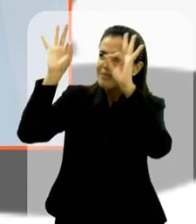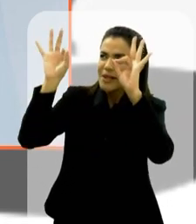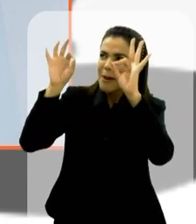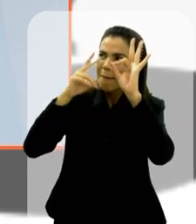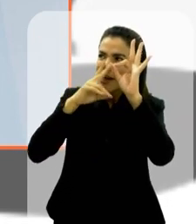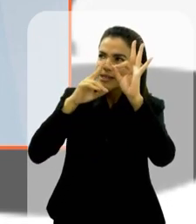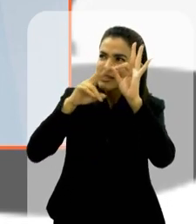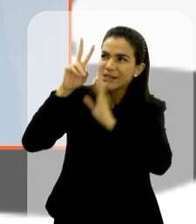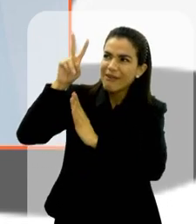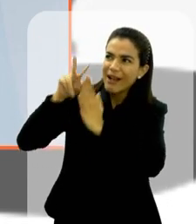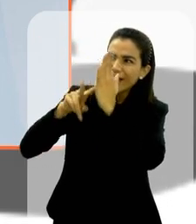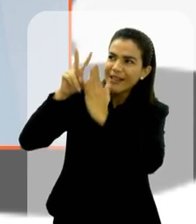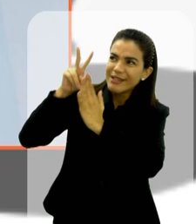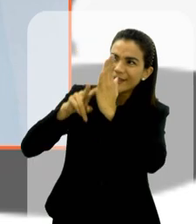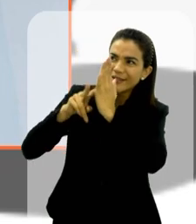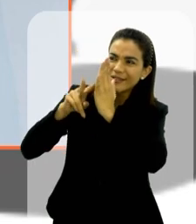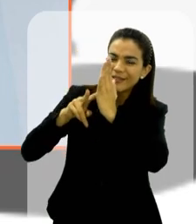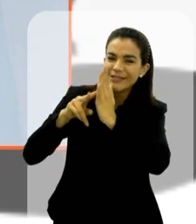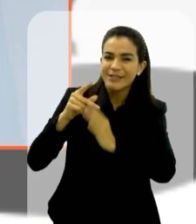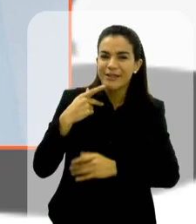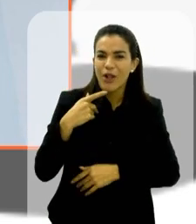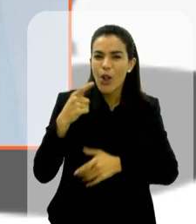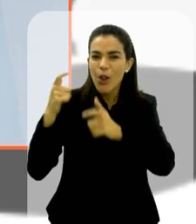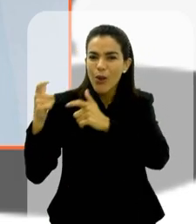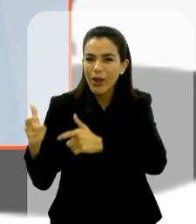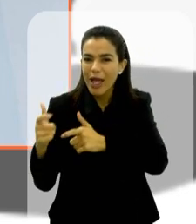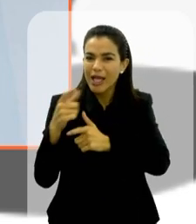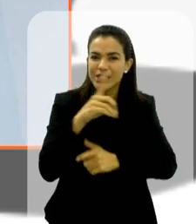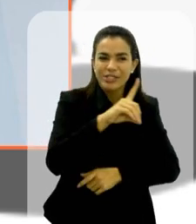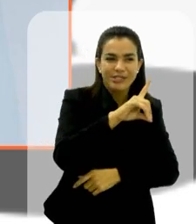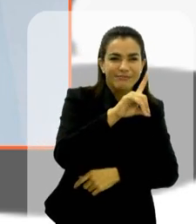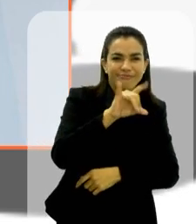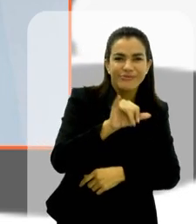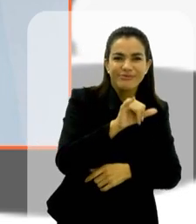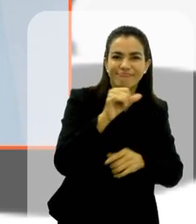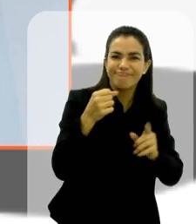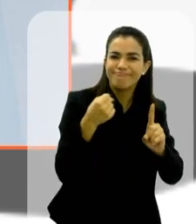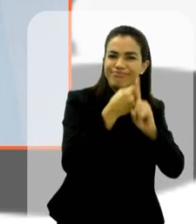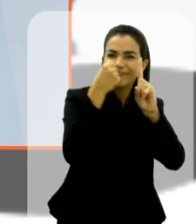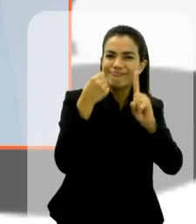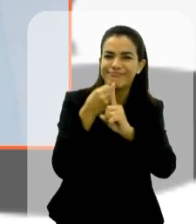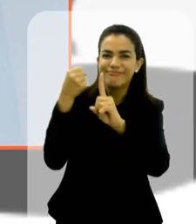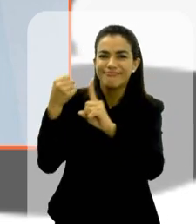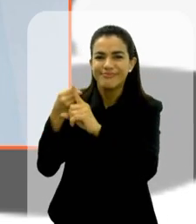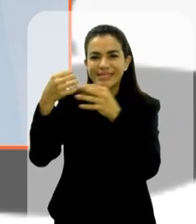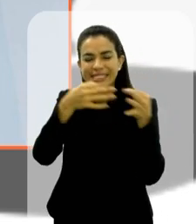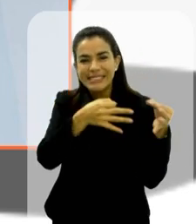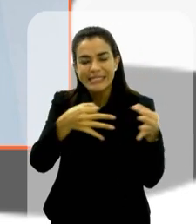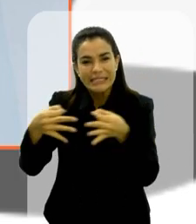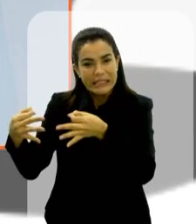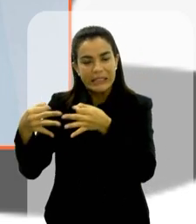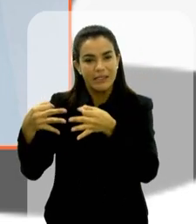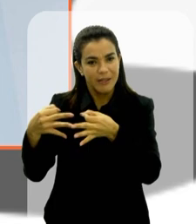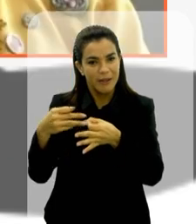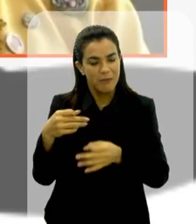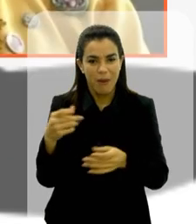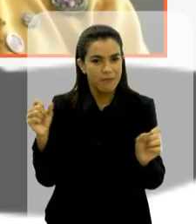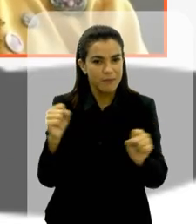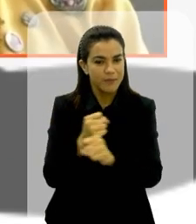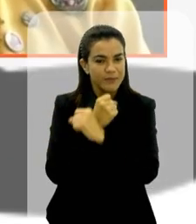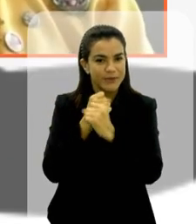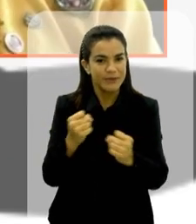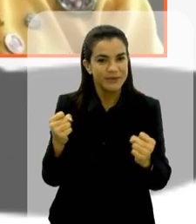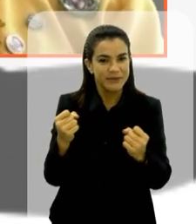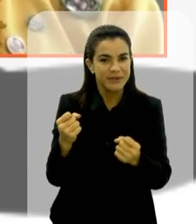estava lendo, porque você vinha com locais, datas, com uma precisão tão cirúrgica que eu falei, não é possível.